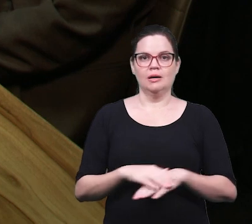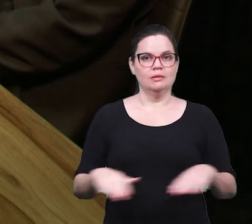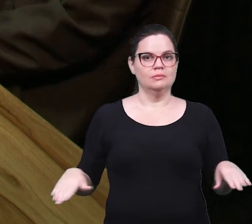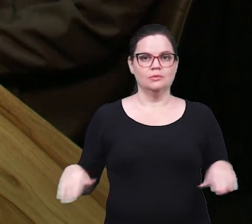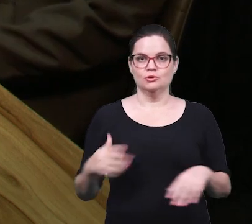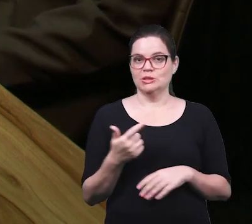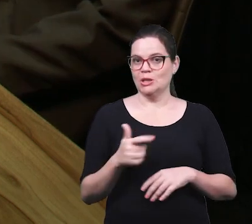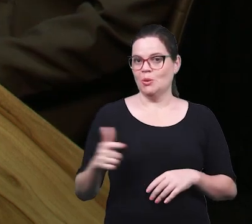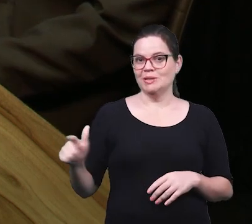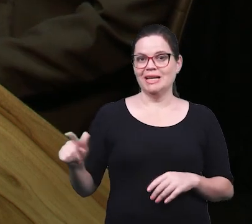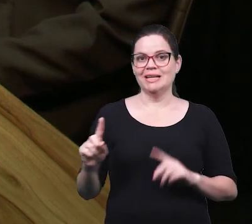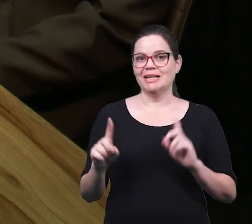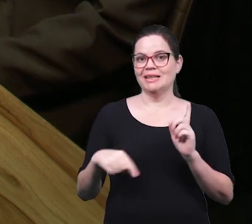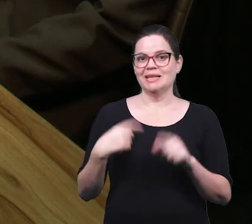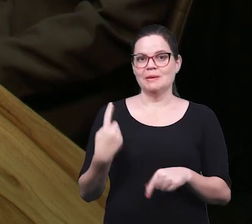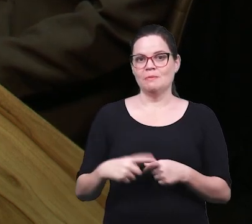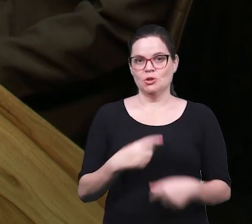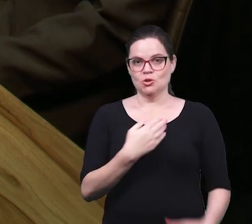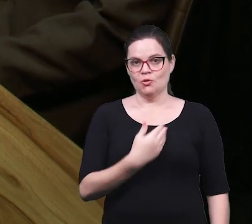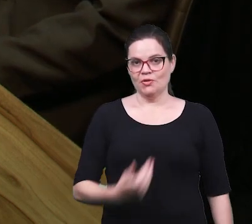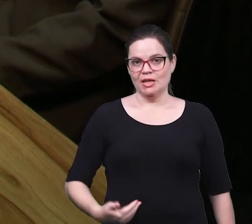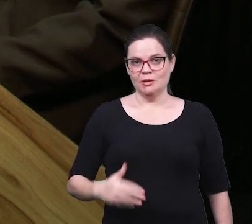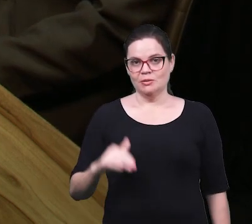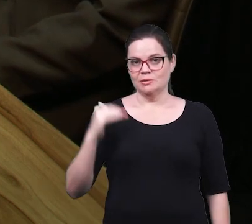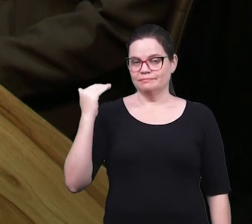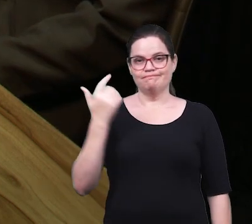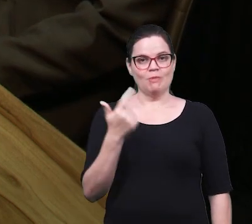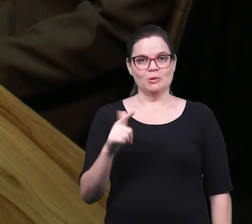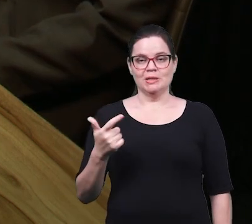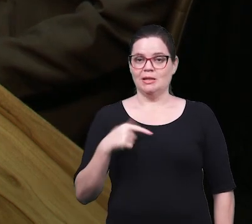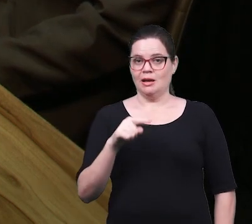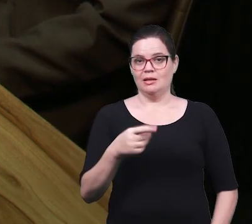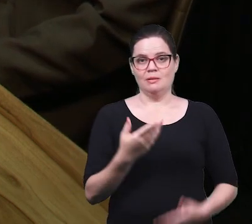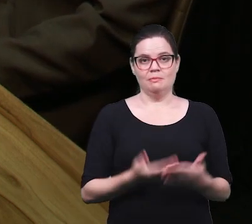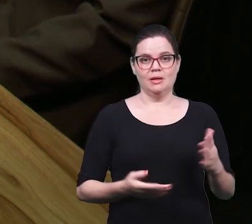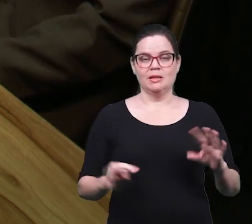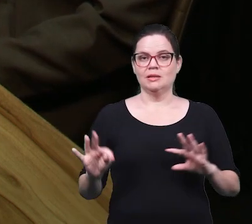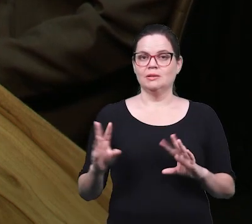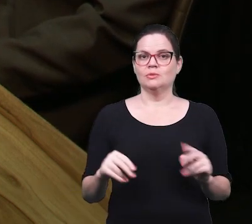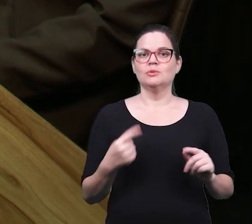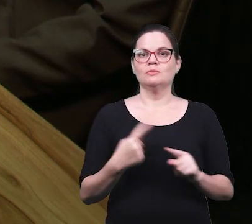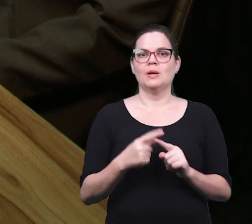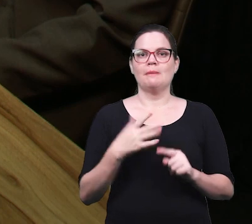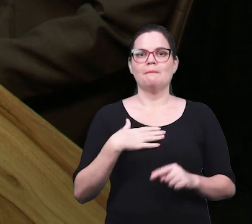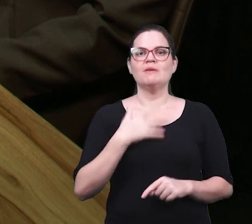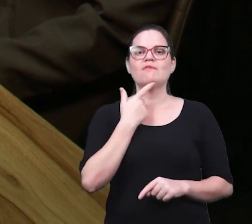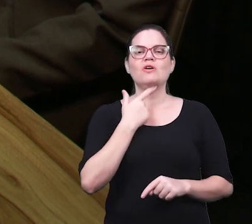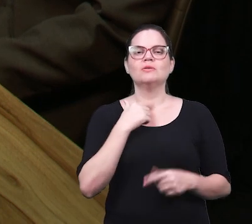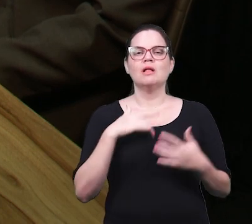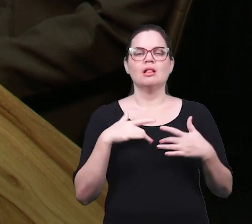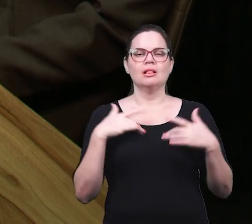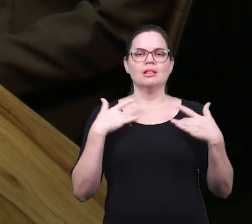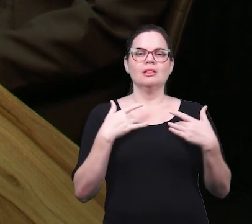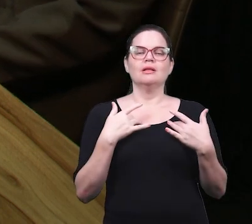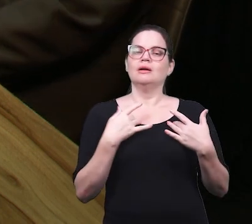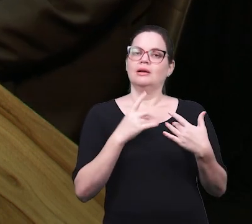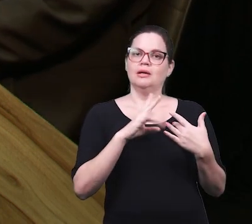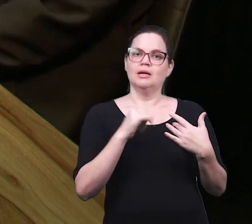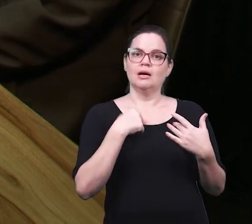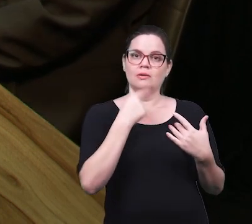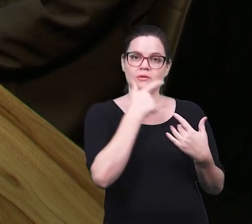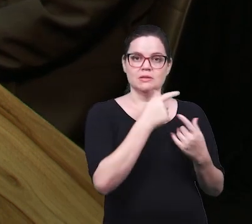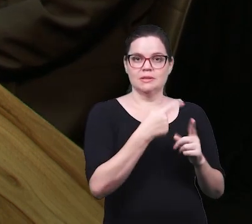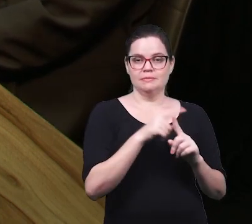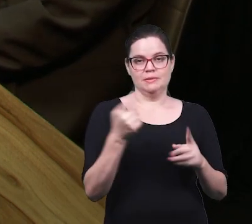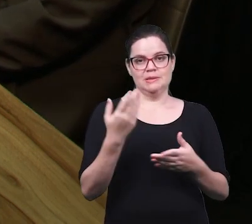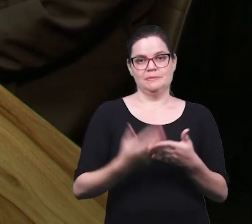Não chegaria. Não chegaria no resultado final, não alcançaria o propósito. Ele iria satisfazer a sua carne, mas iria perder E era